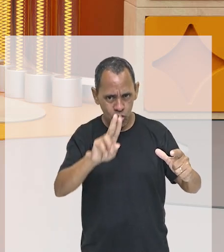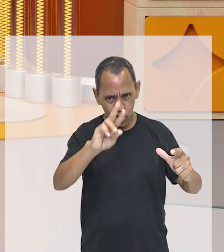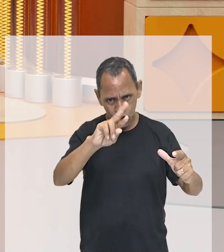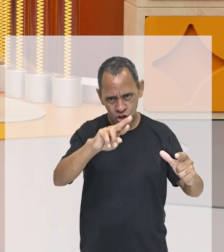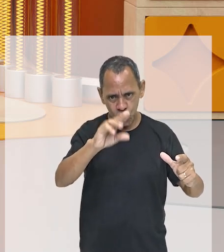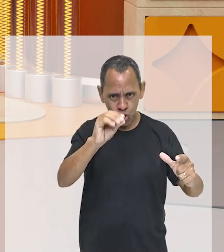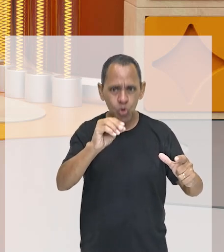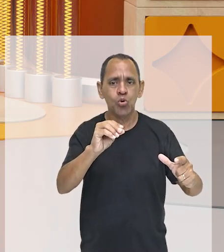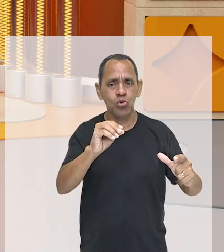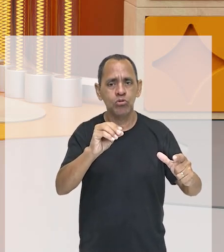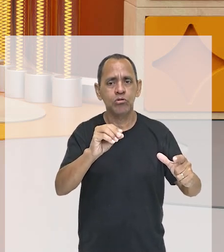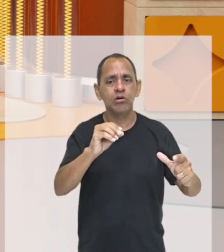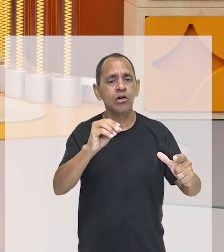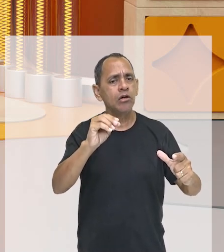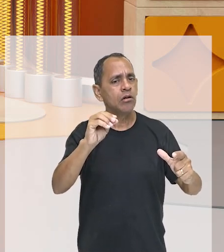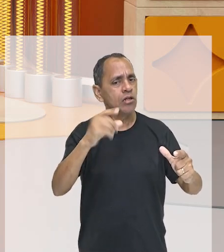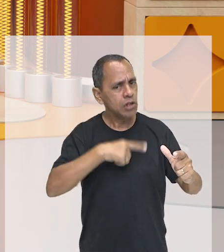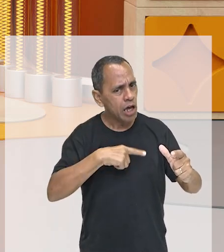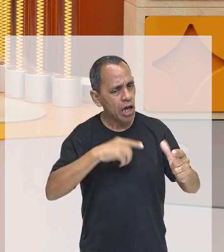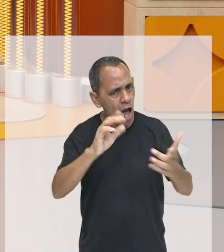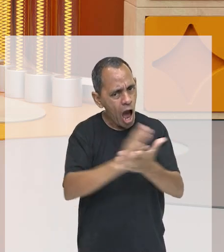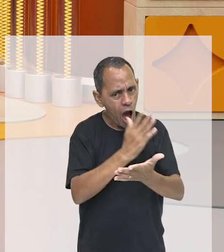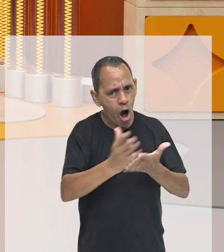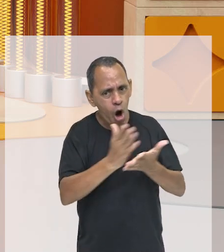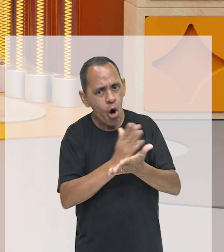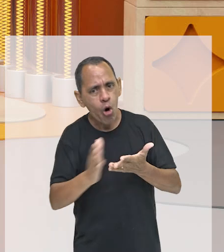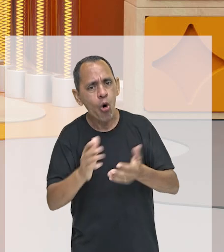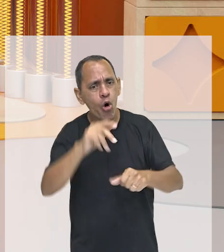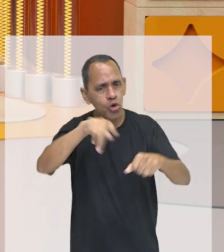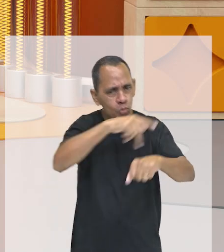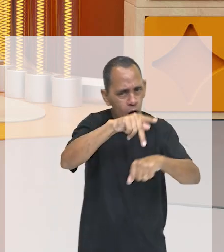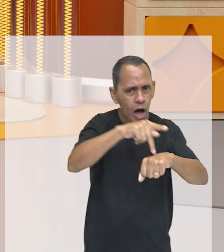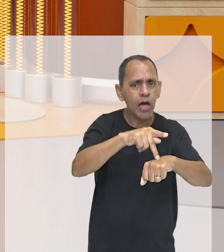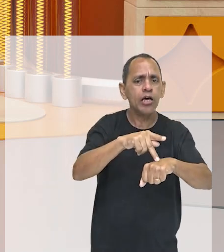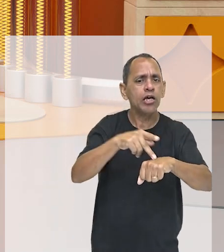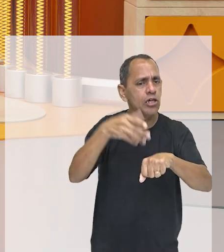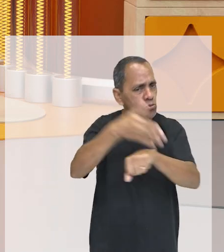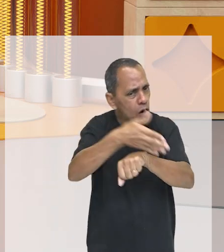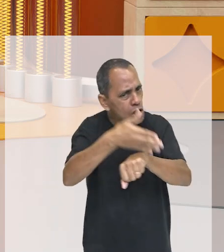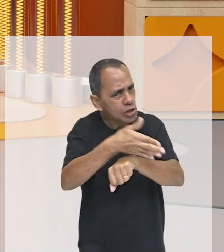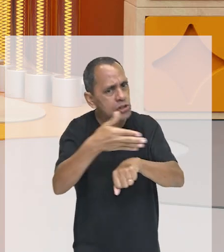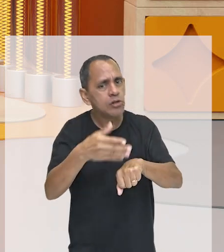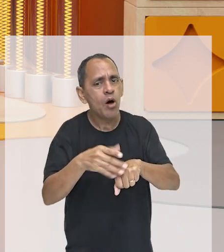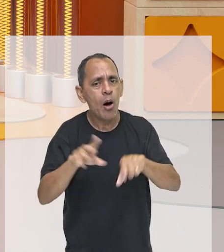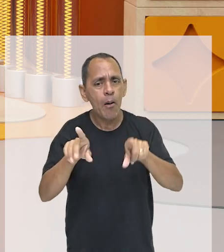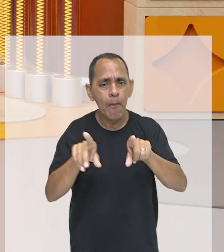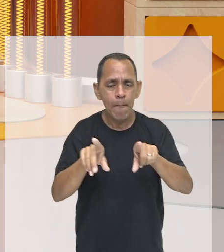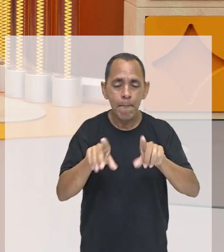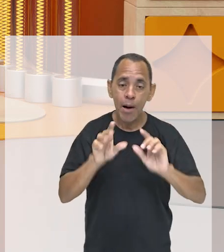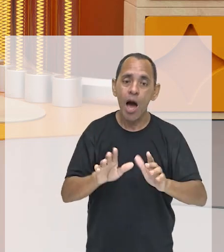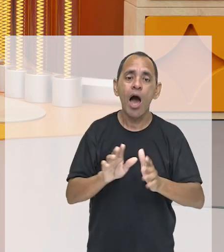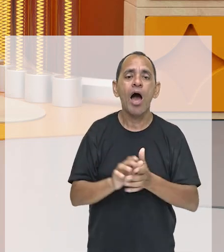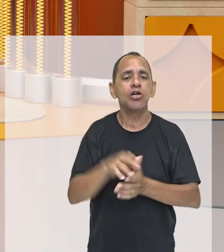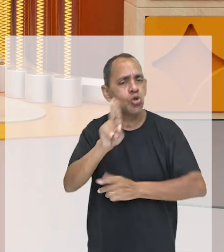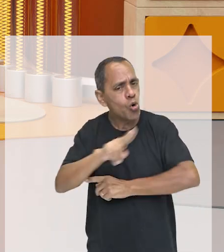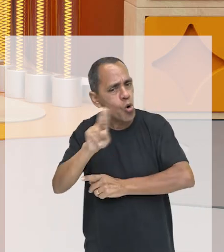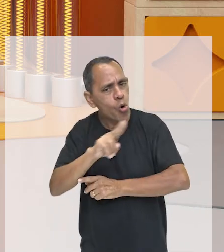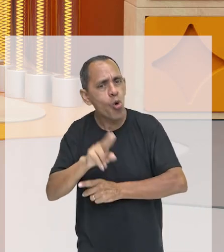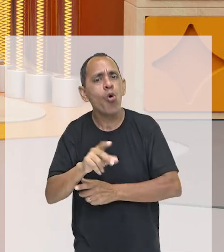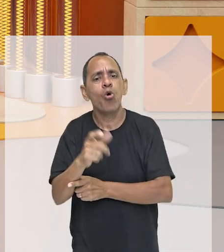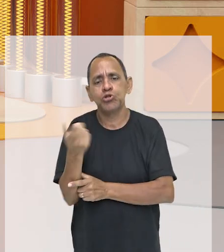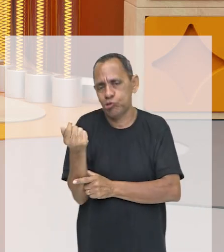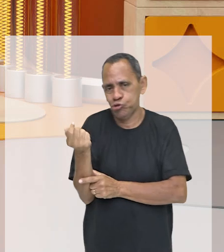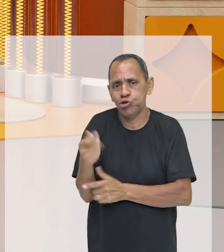Mas vão existir alguns países que fazem parte da União Europeia, porém, acabam utilizando aí sua própria moeda,